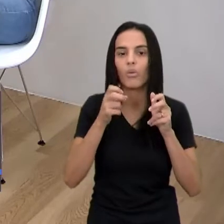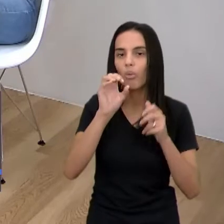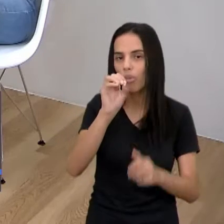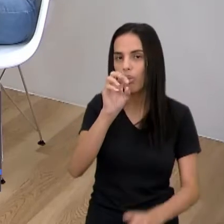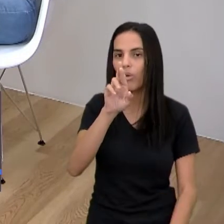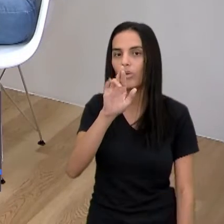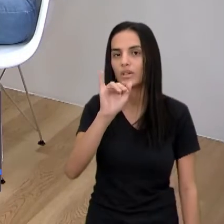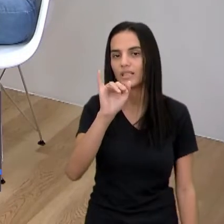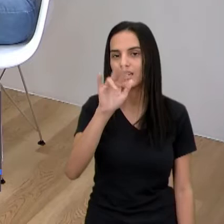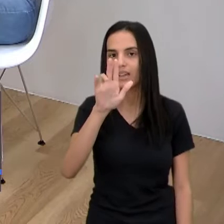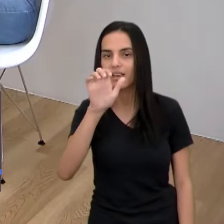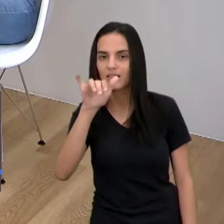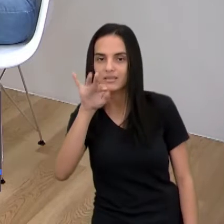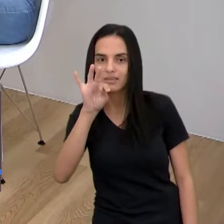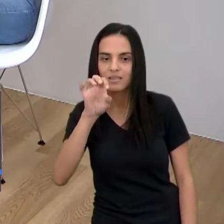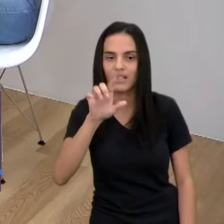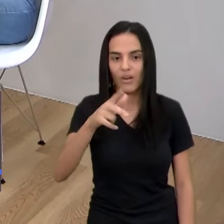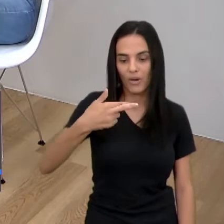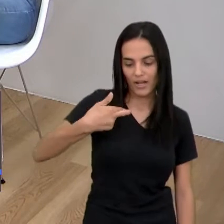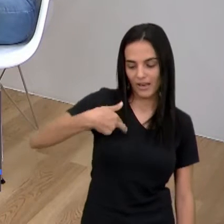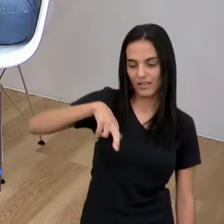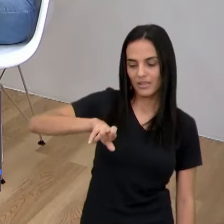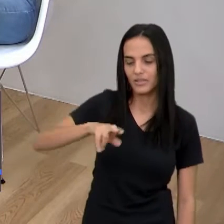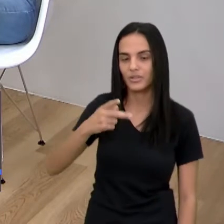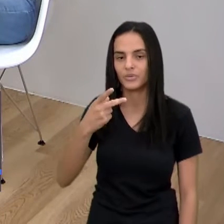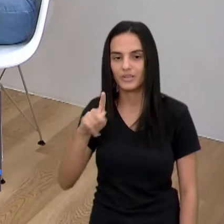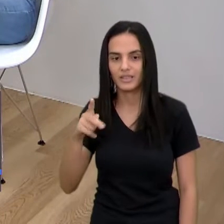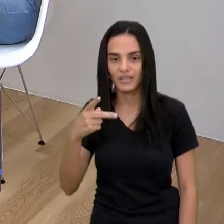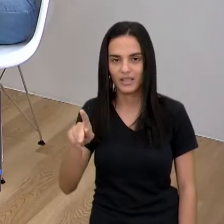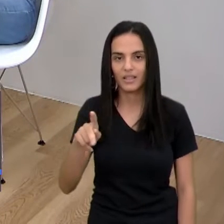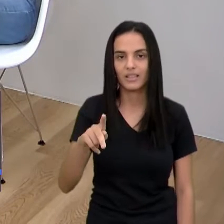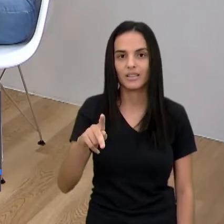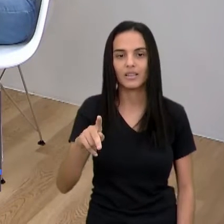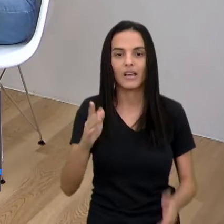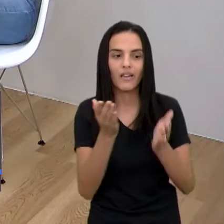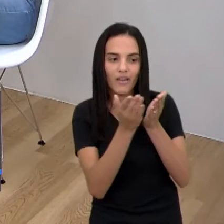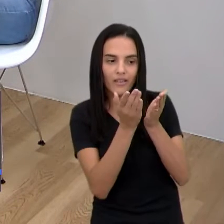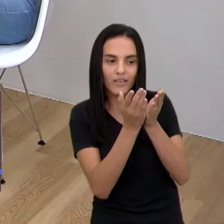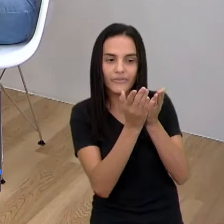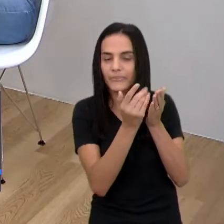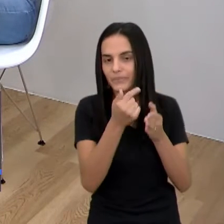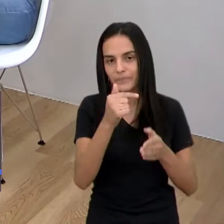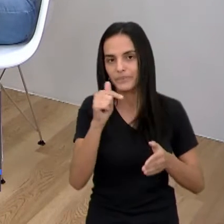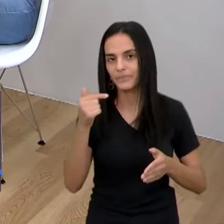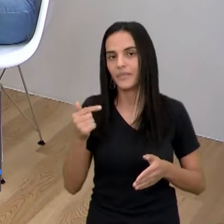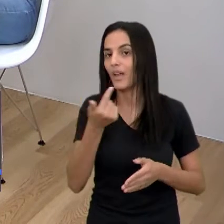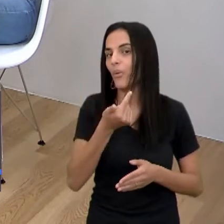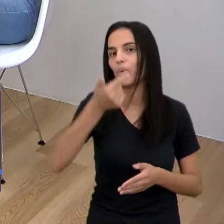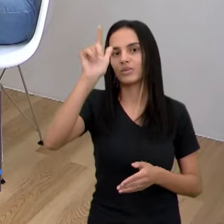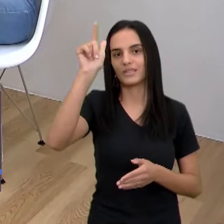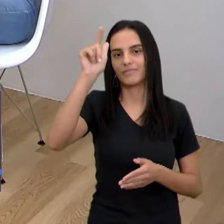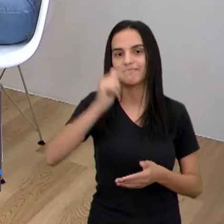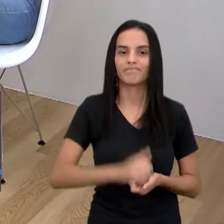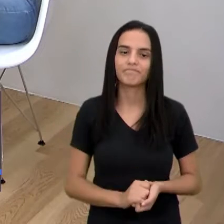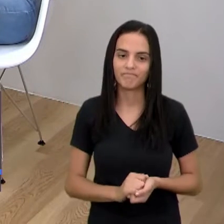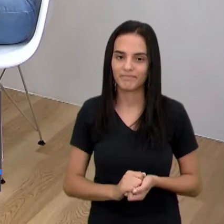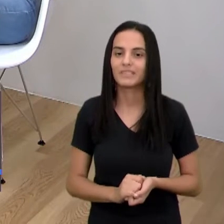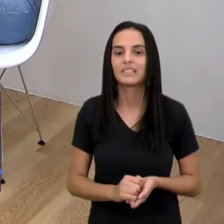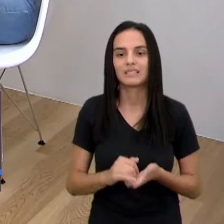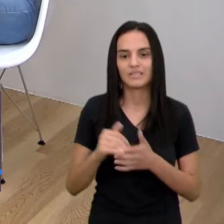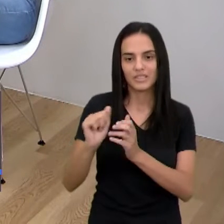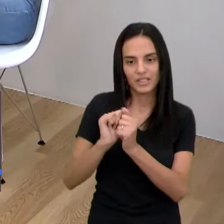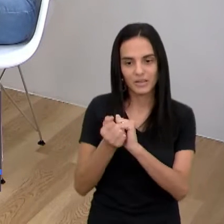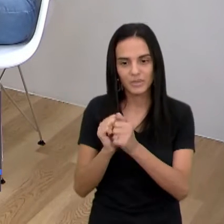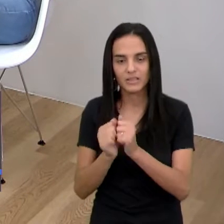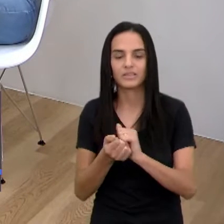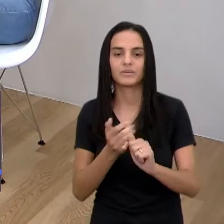Sim. E, inclusive, a religião dele nem cristã era. Então, o processo de adaptação era mais complicado.